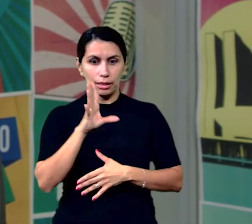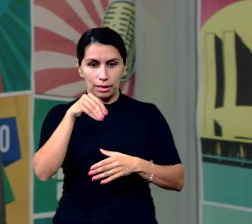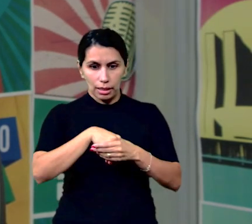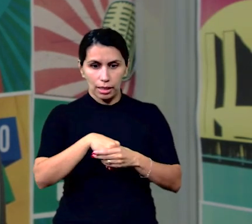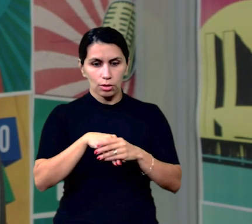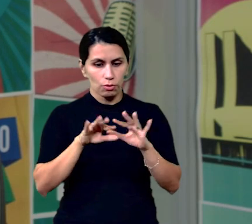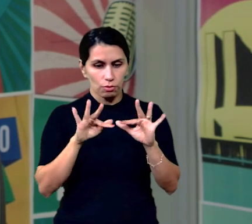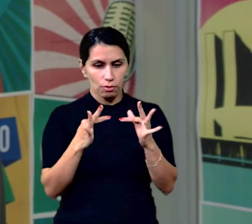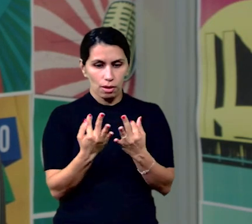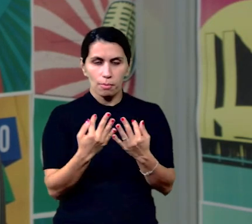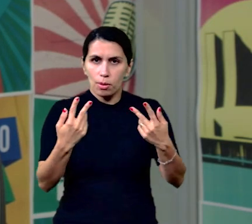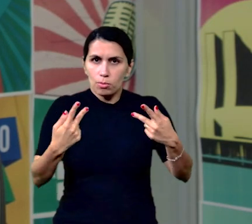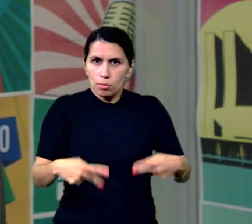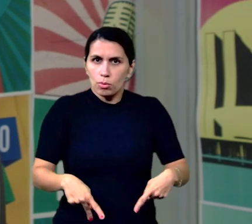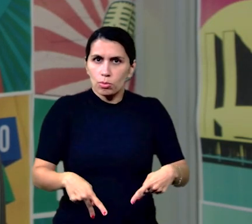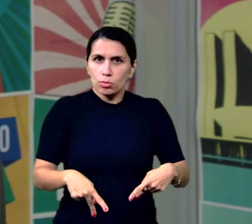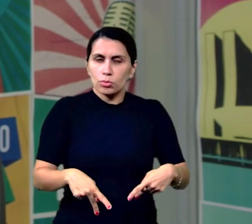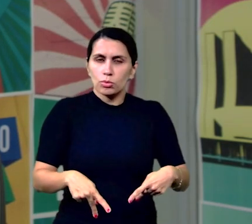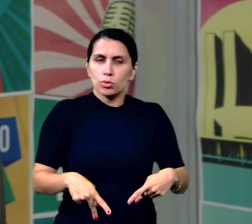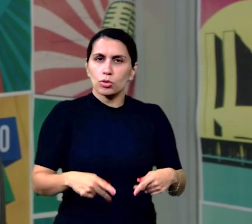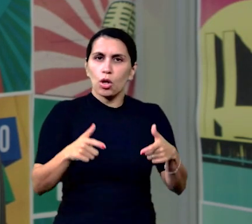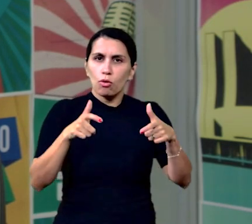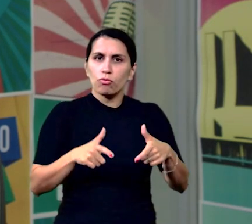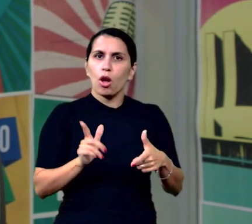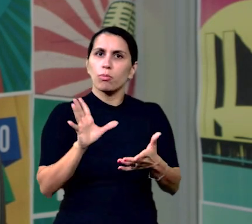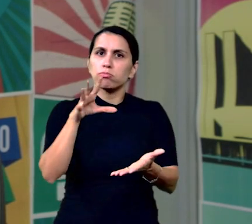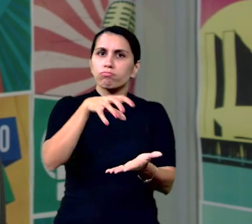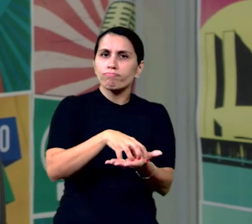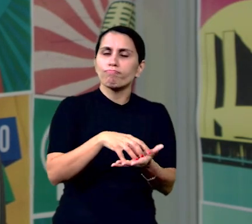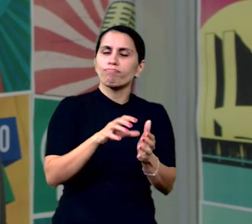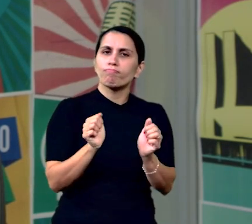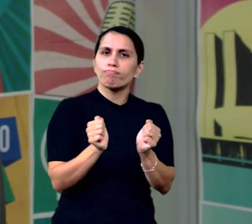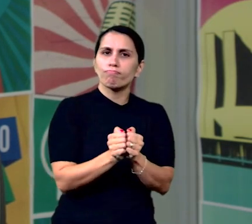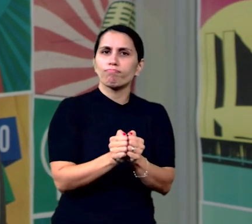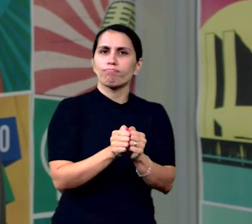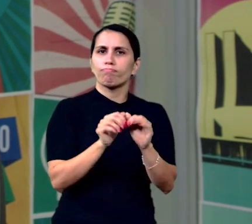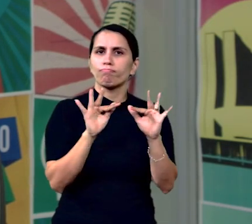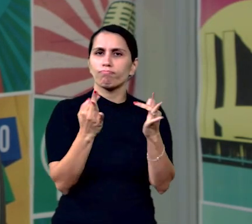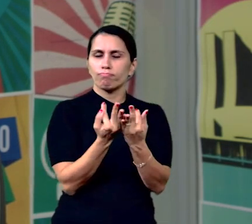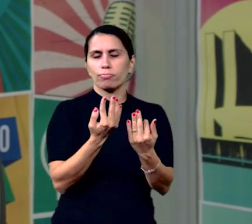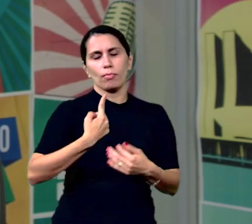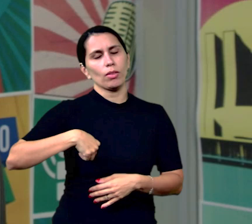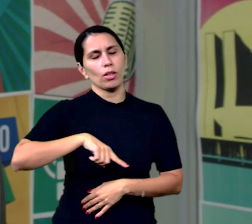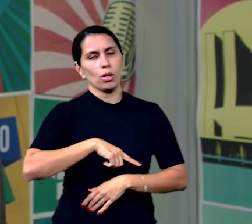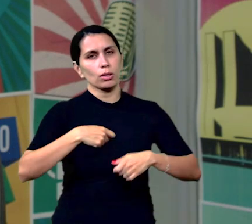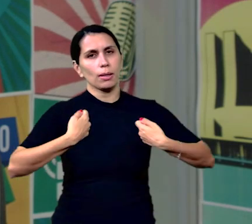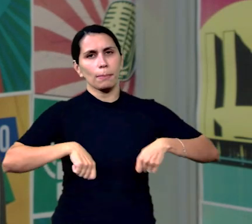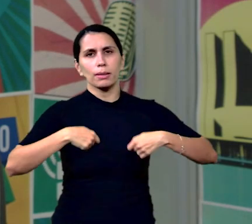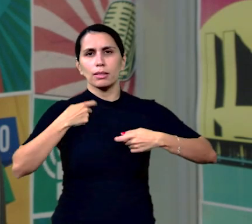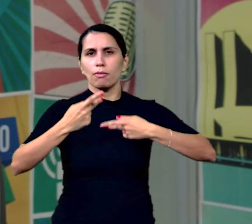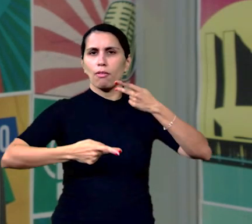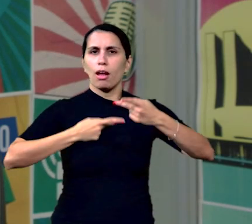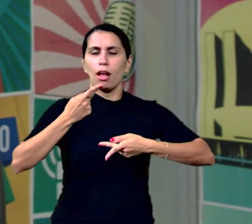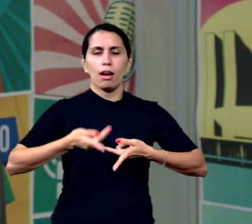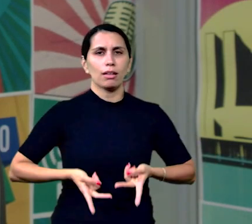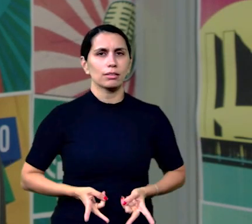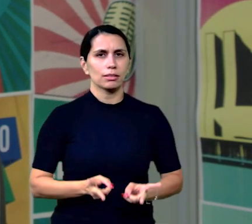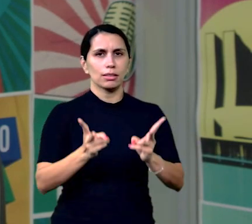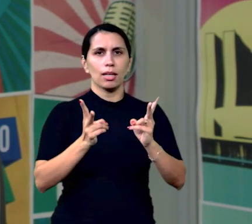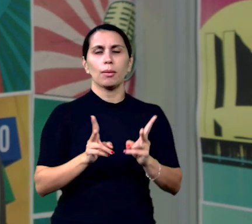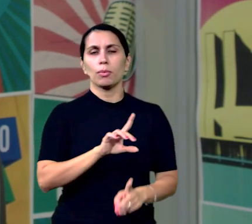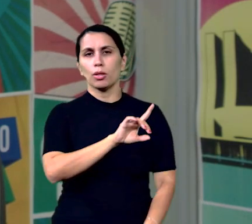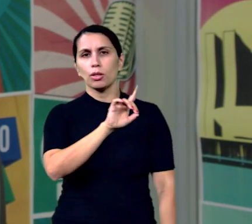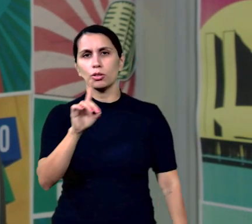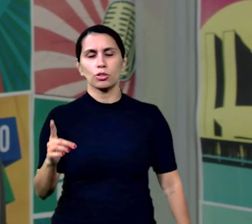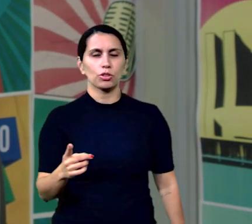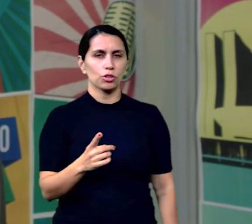própria família, né, dentro do próprio núcleo familiar. Então a gente tem que continuar falando, né, em nome, né, desse dia